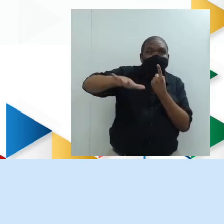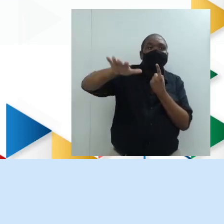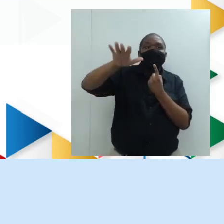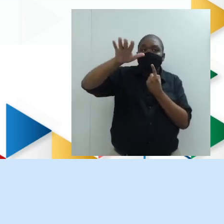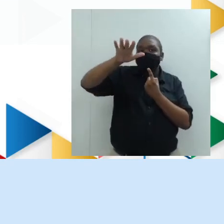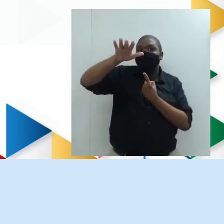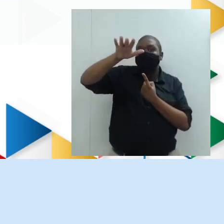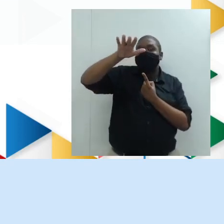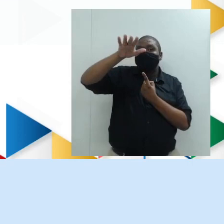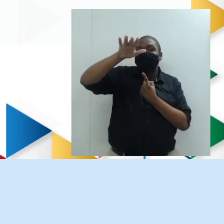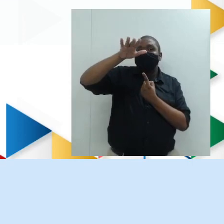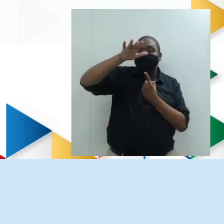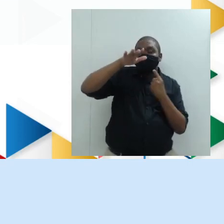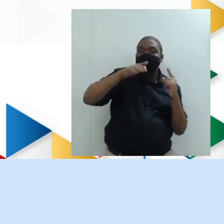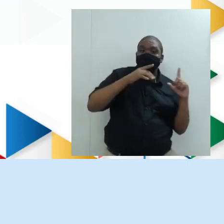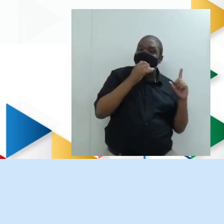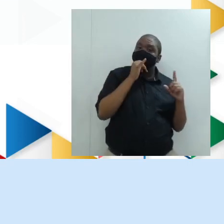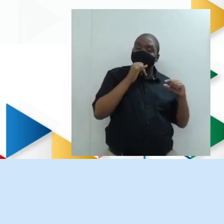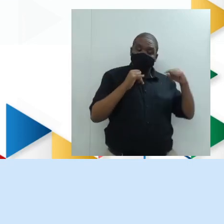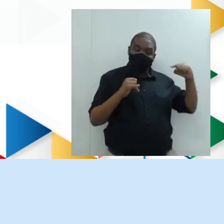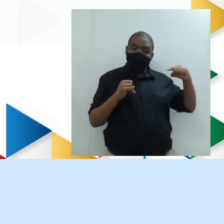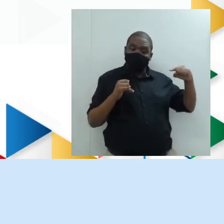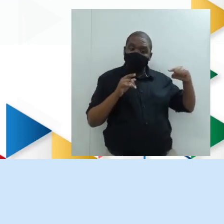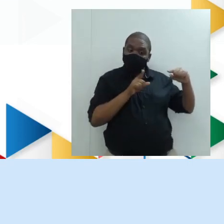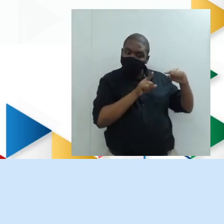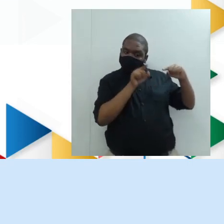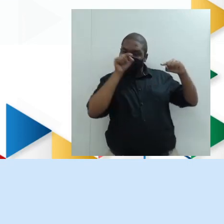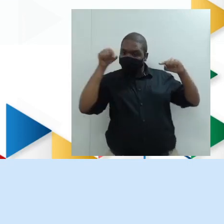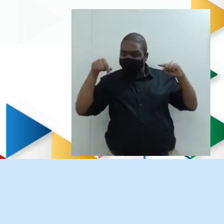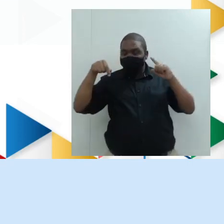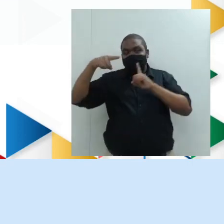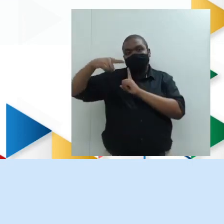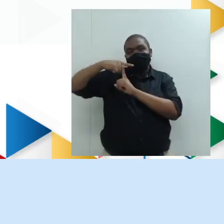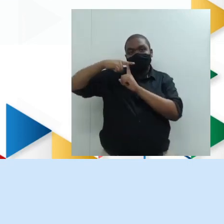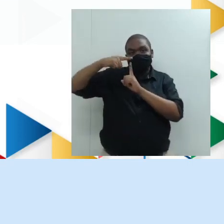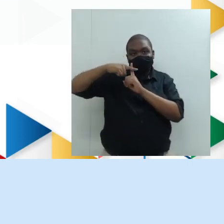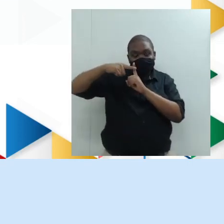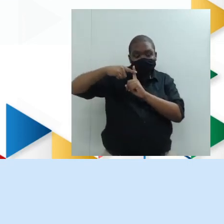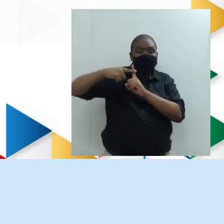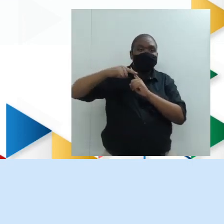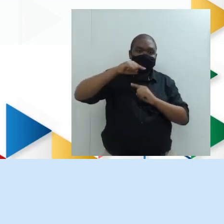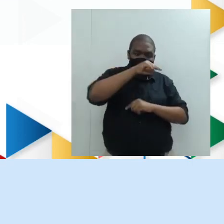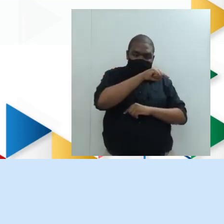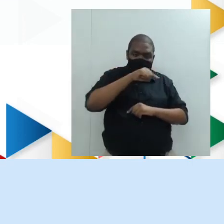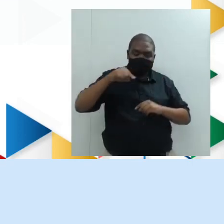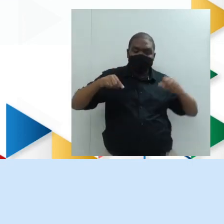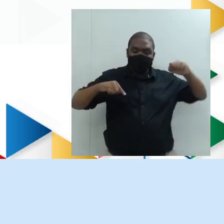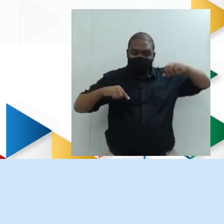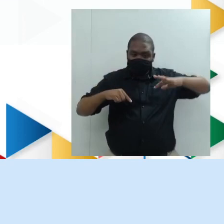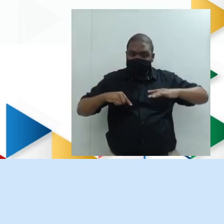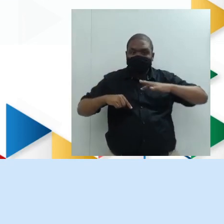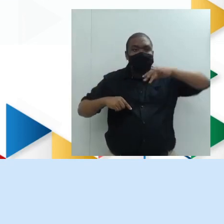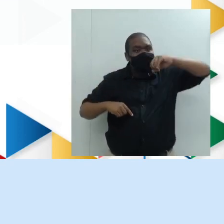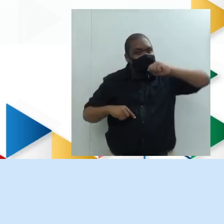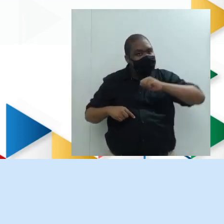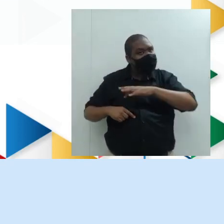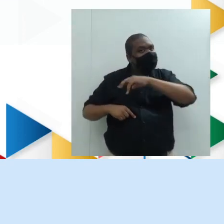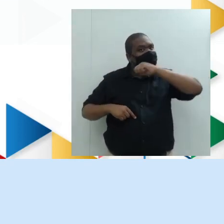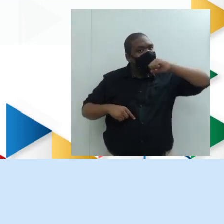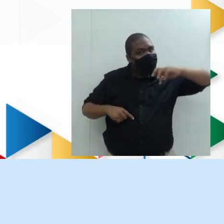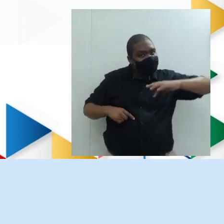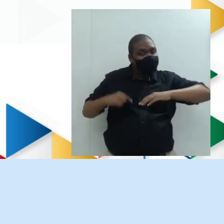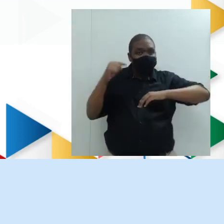sentido do polo negativo para o polo positivo, que representam os níveis de